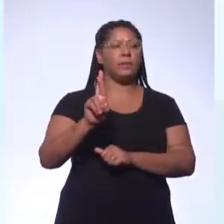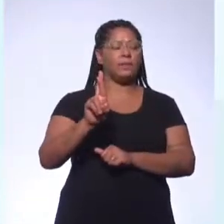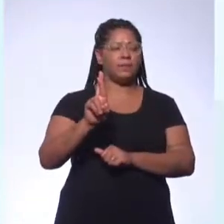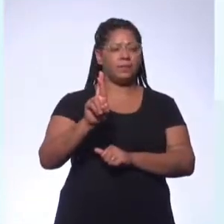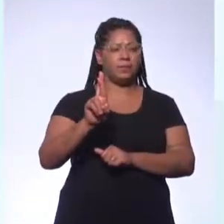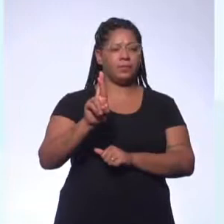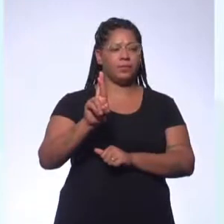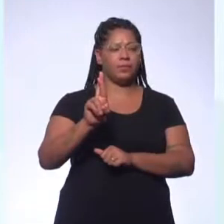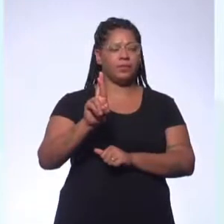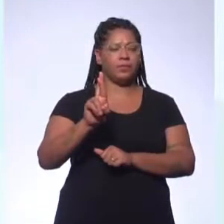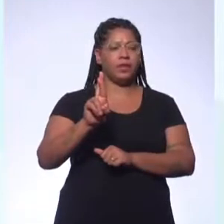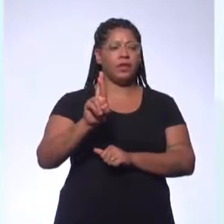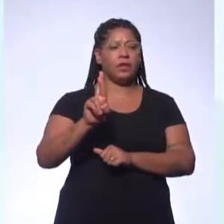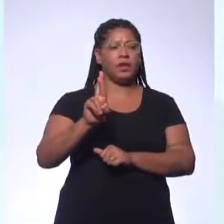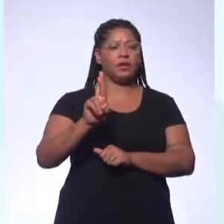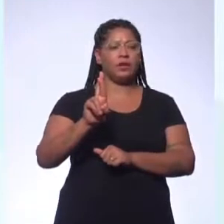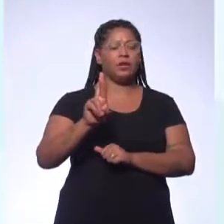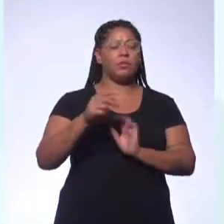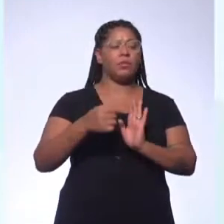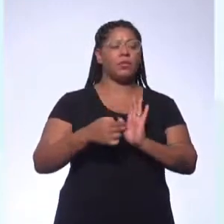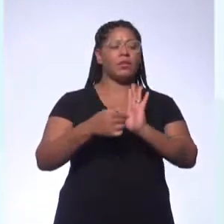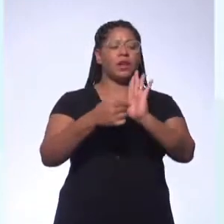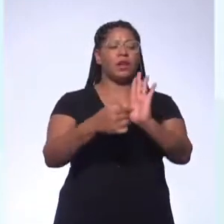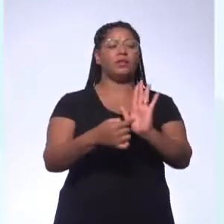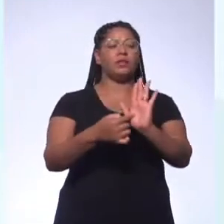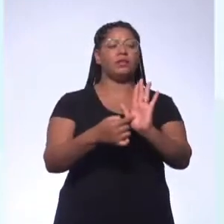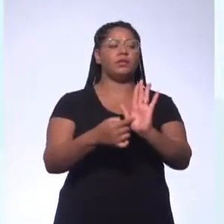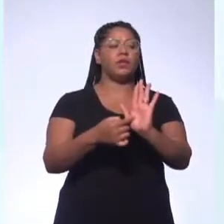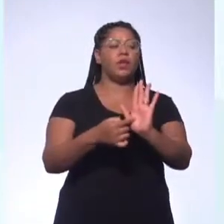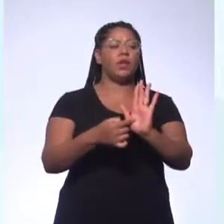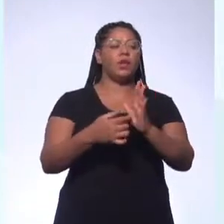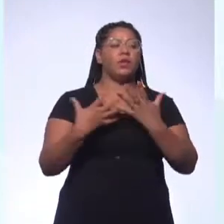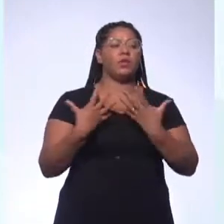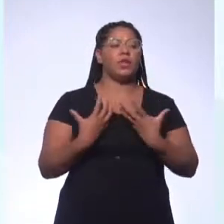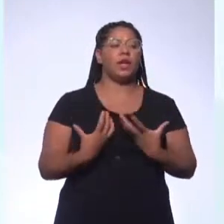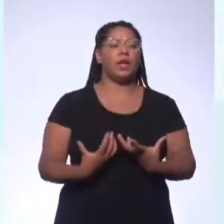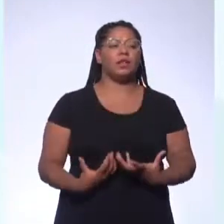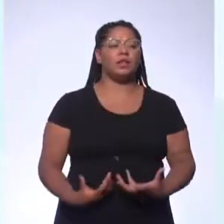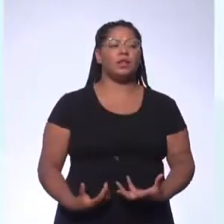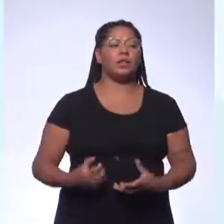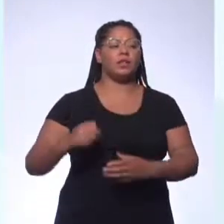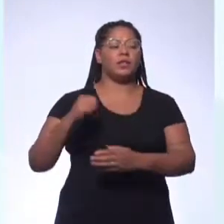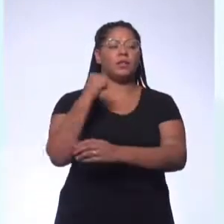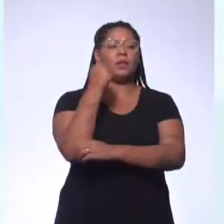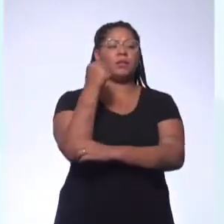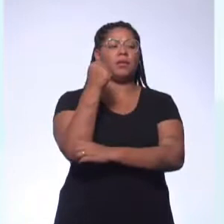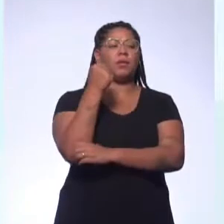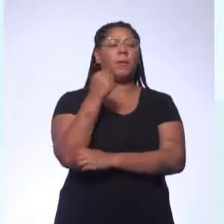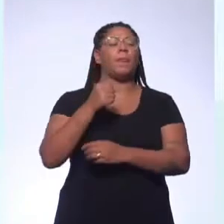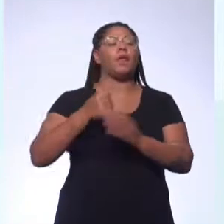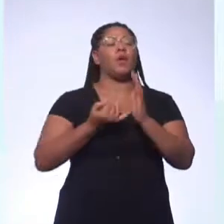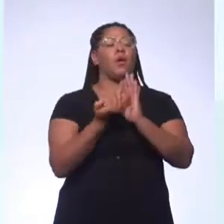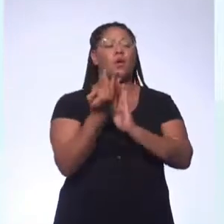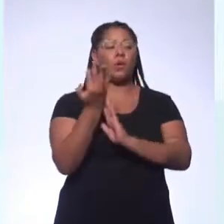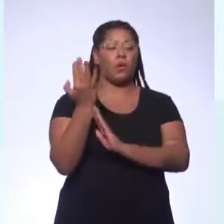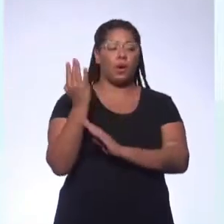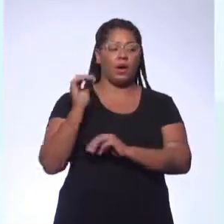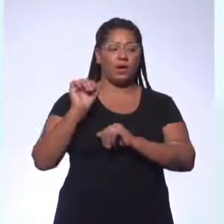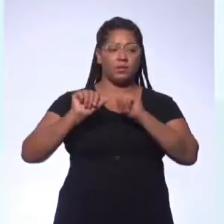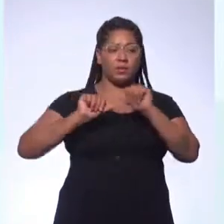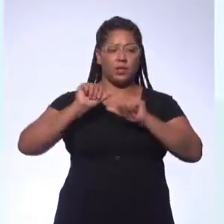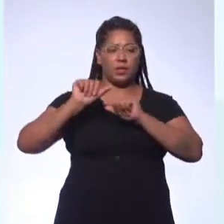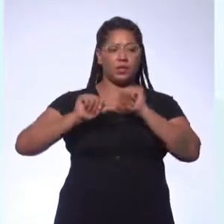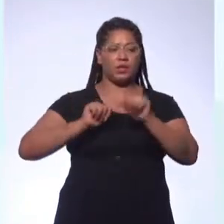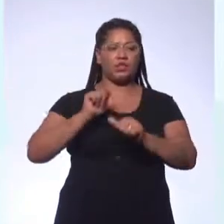Gorbachev indicavam o desgaste do sistema comunista? Quais reformas executadas